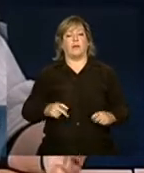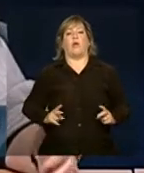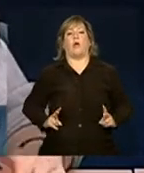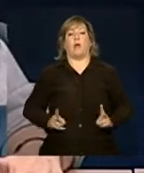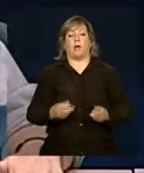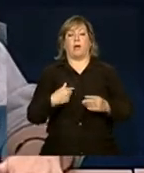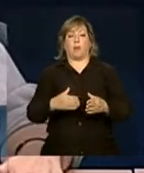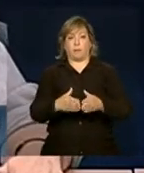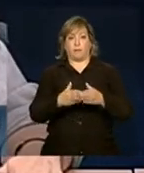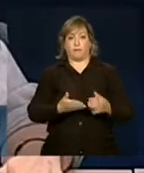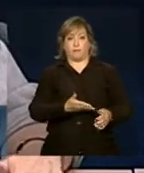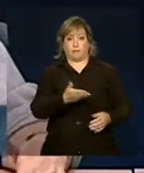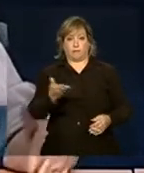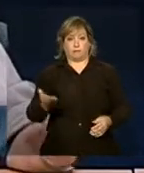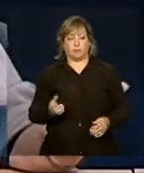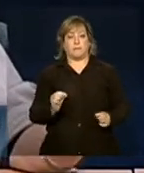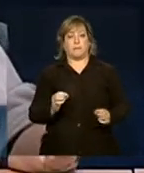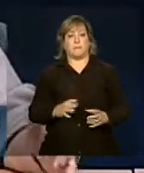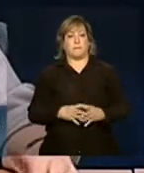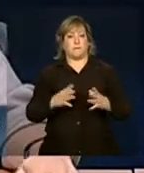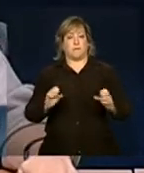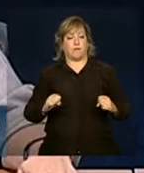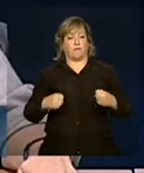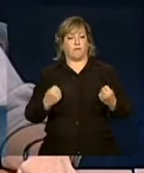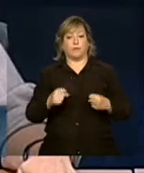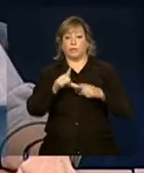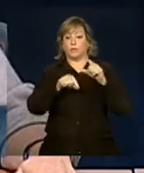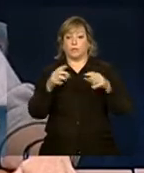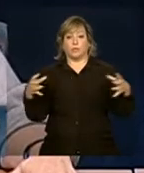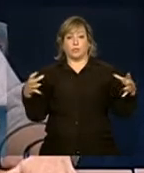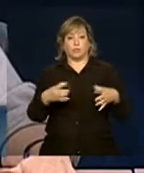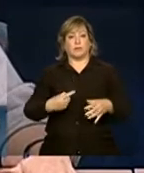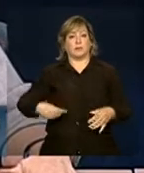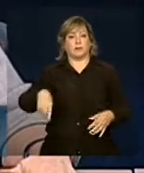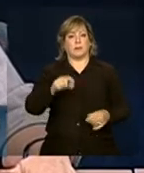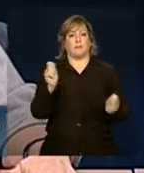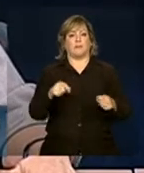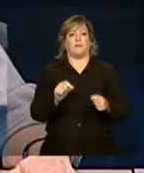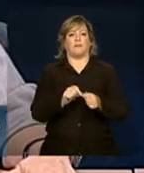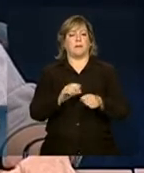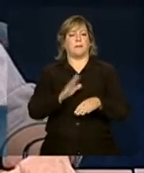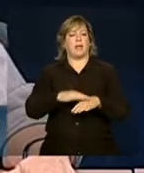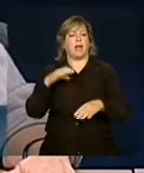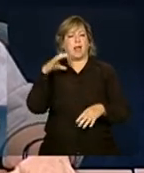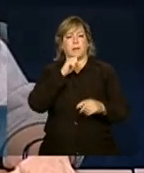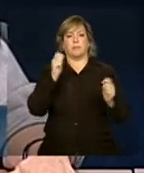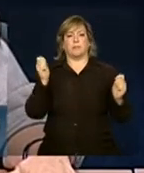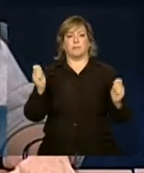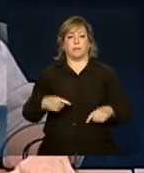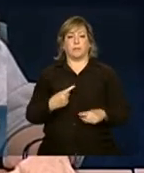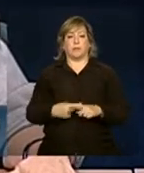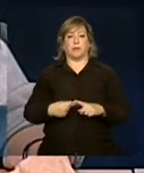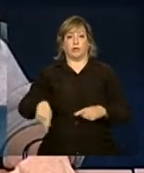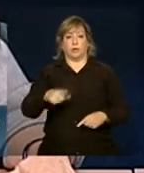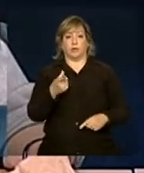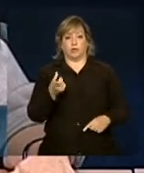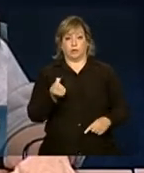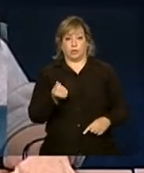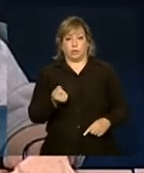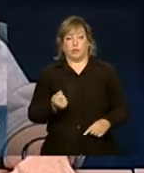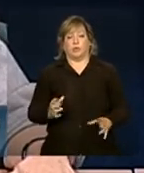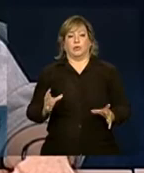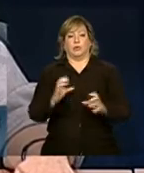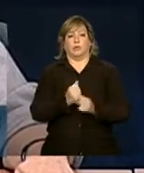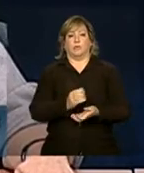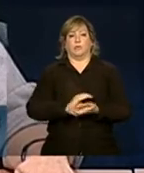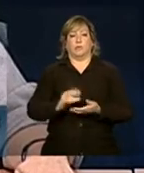que eu peço aos senhores é o maior empenho para que aquilo que foi selecionado seja executado com a maior rapidez possível porque os recursos estão